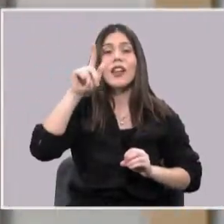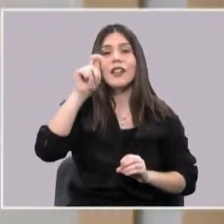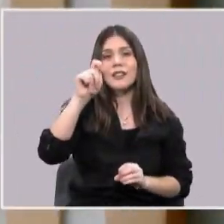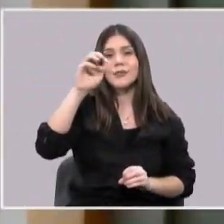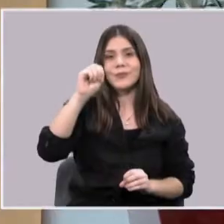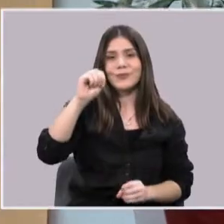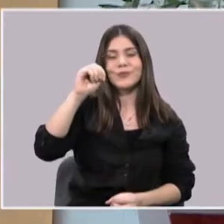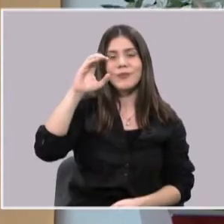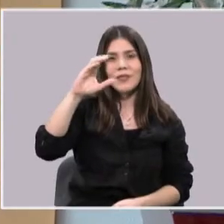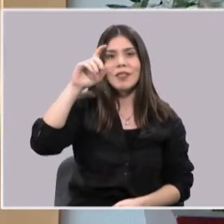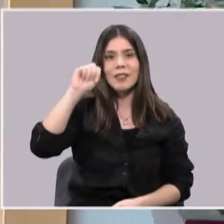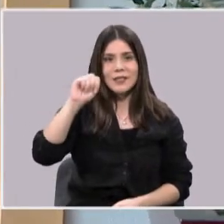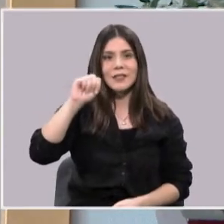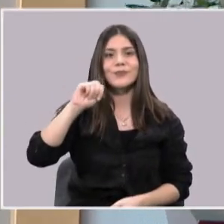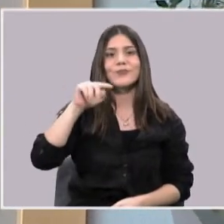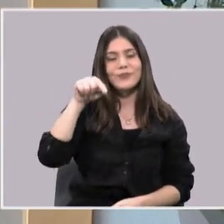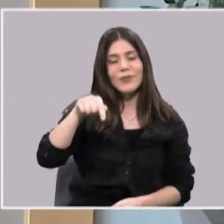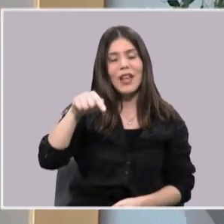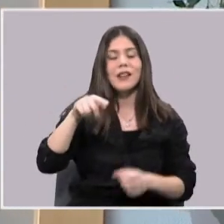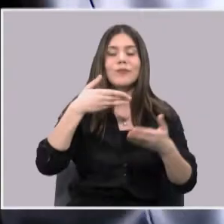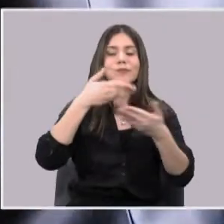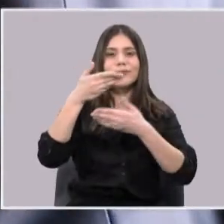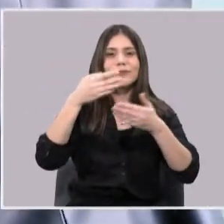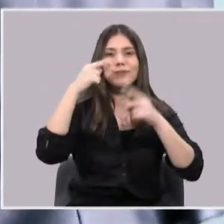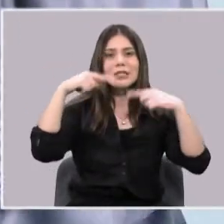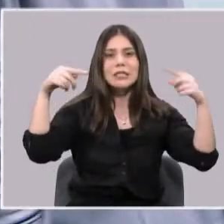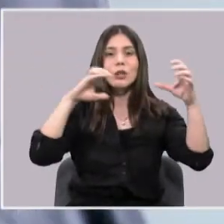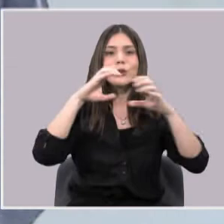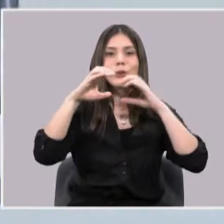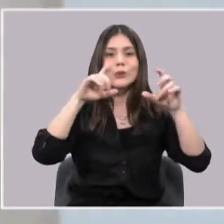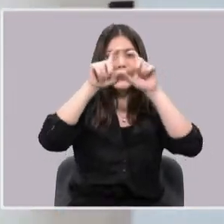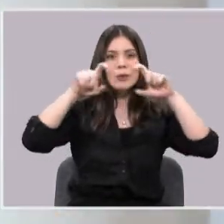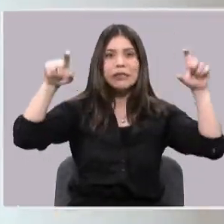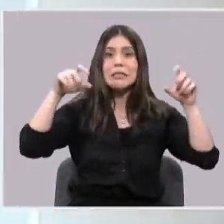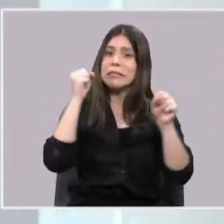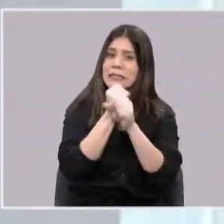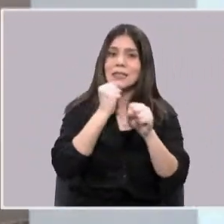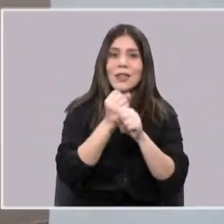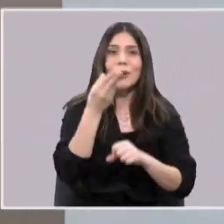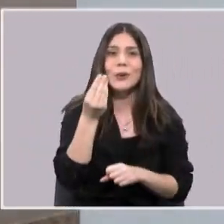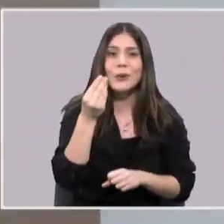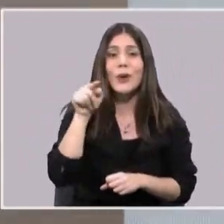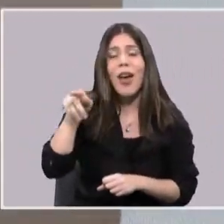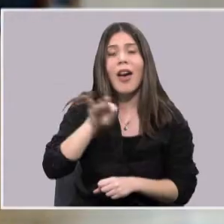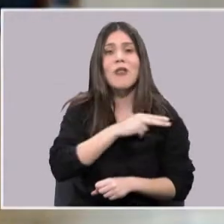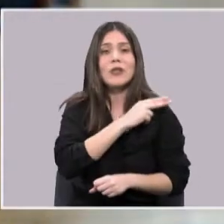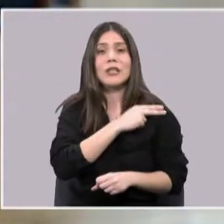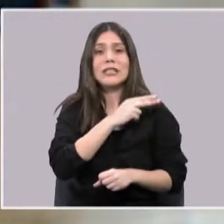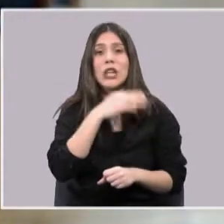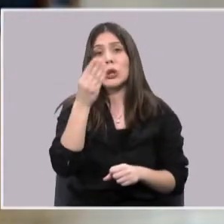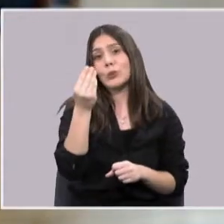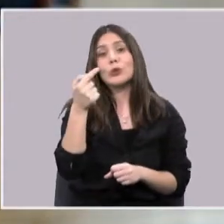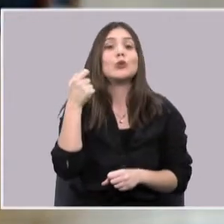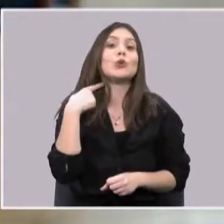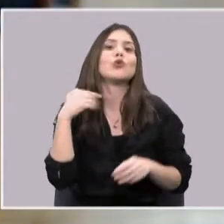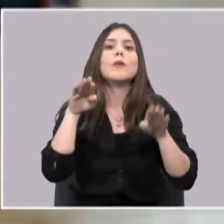Fiz a minha licenciatura na ESCS, em Relações Públicas e Comunicação Empresarial. Posso dizer que foi bastante trabalhoso. A ESCS é conhecida